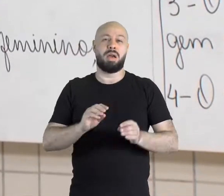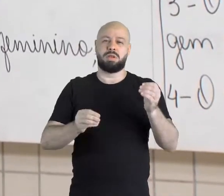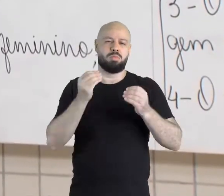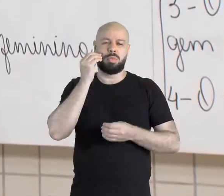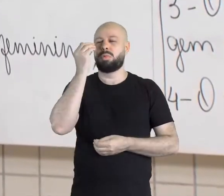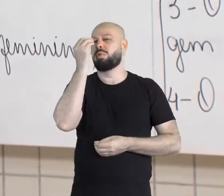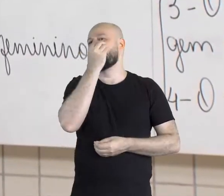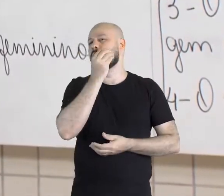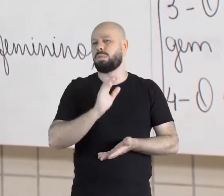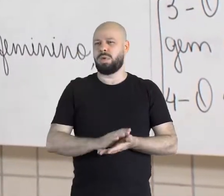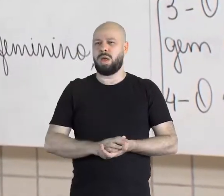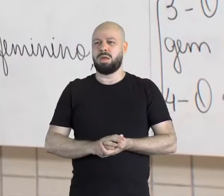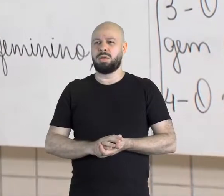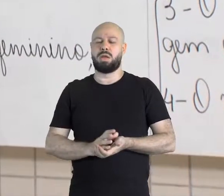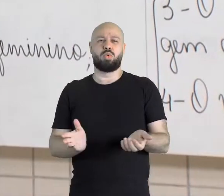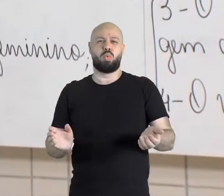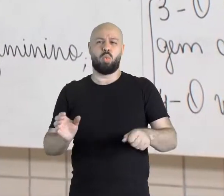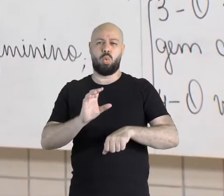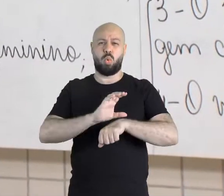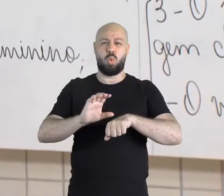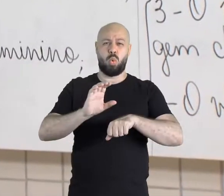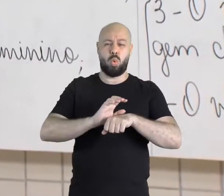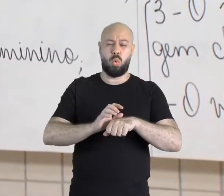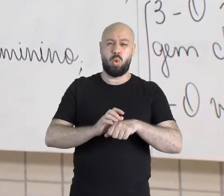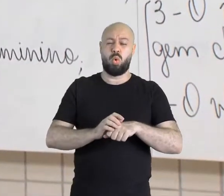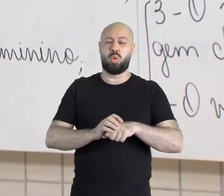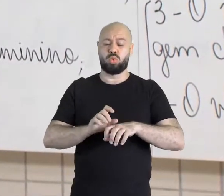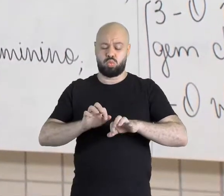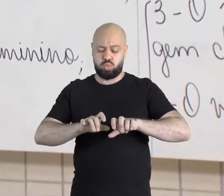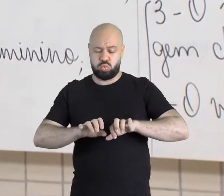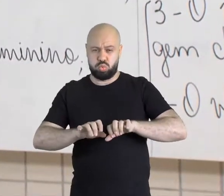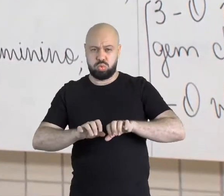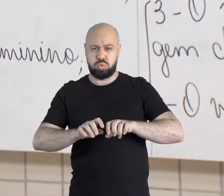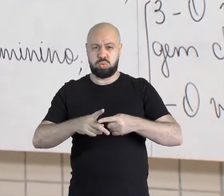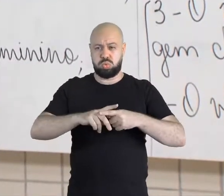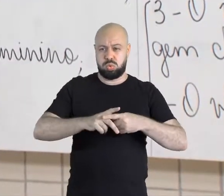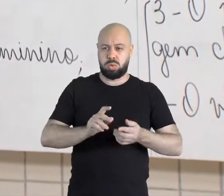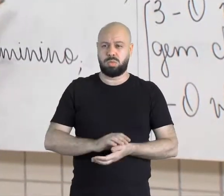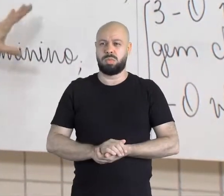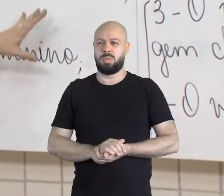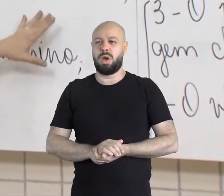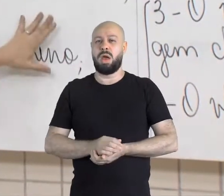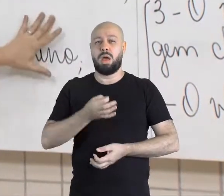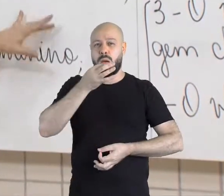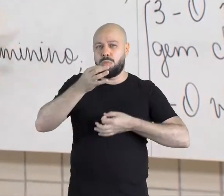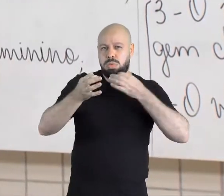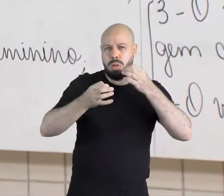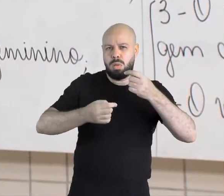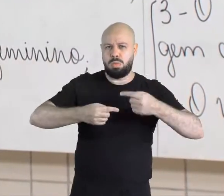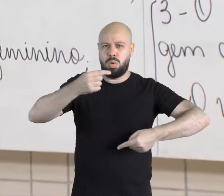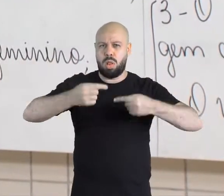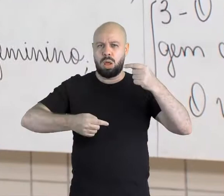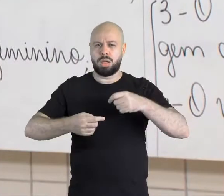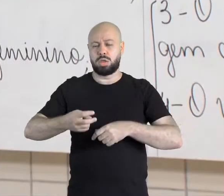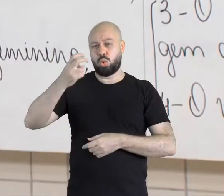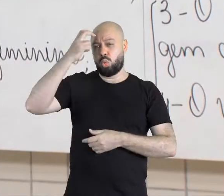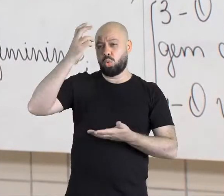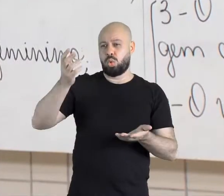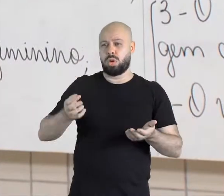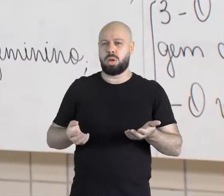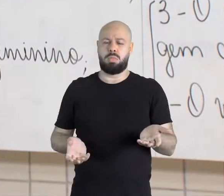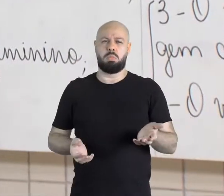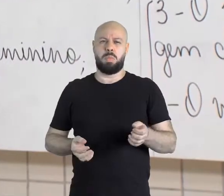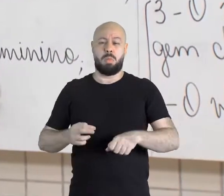Maquiagem, curso de montagem de computadores, opiniões sobre política e cultura,